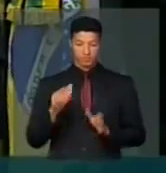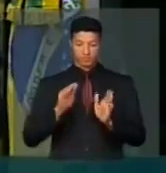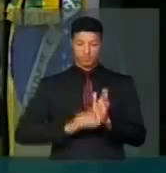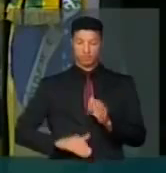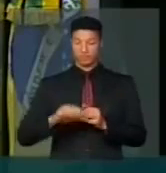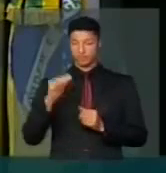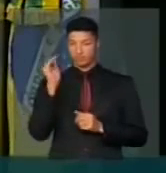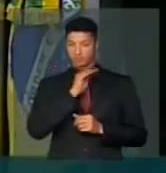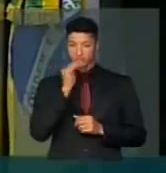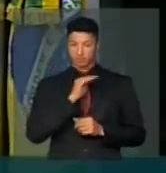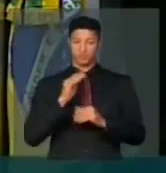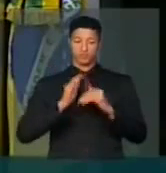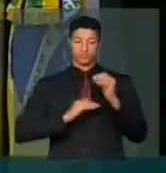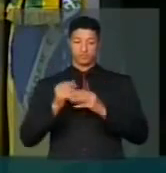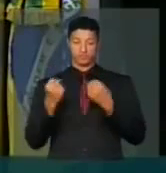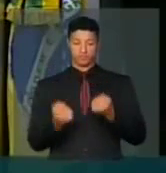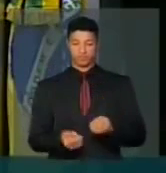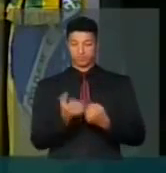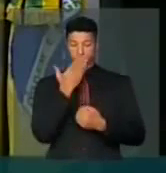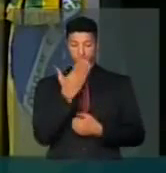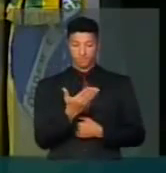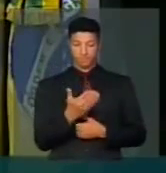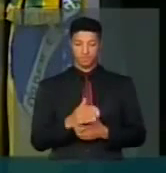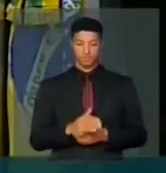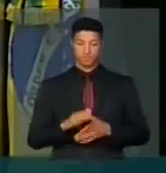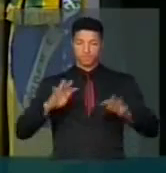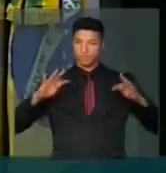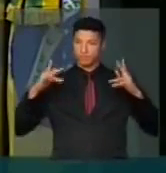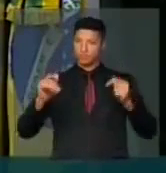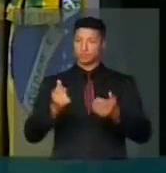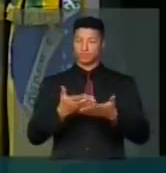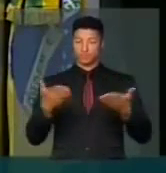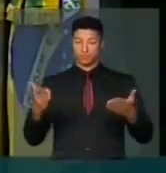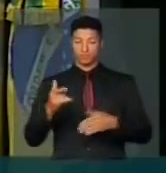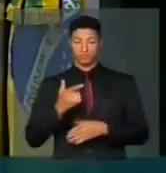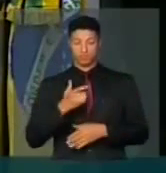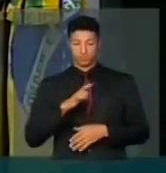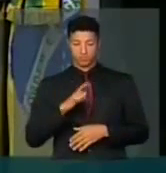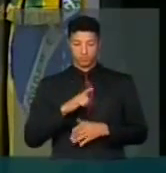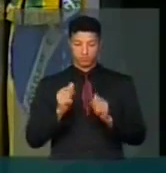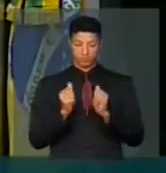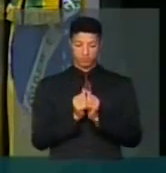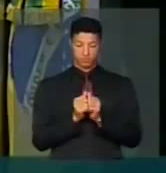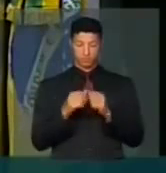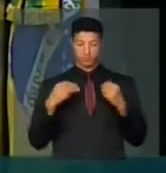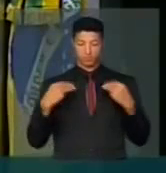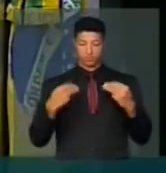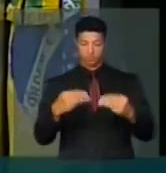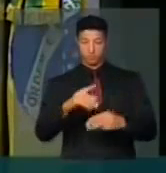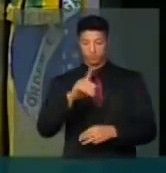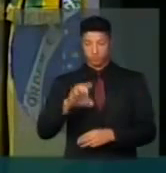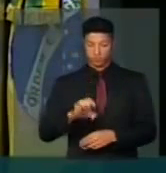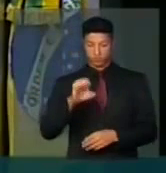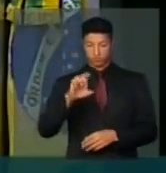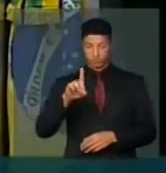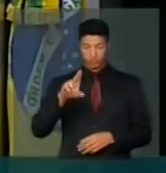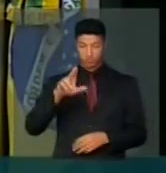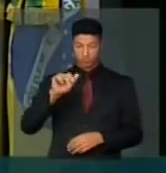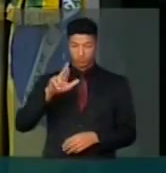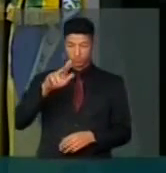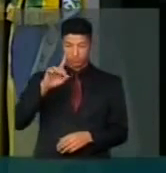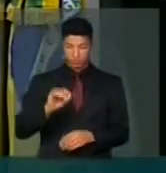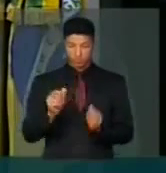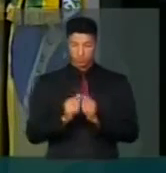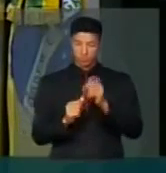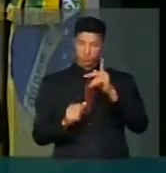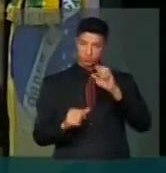retirou a urgência em que pese o pedido de todos nós. Tivemos com o ministro Zé Eduardo, que foi sensível,